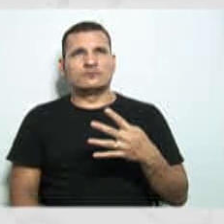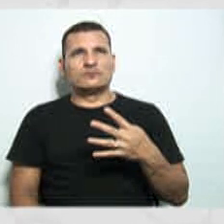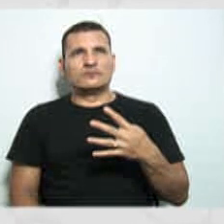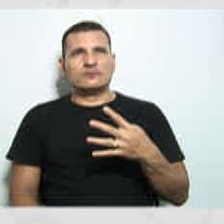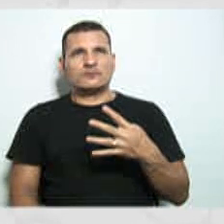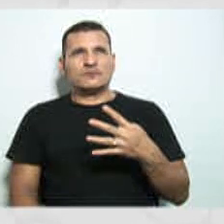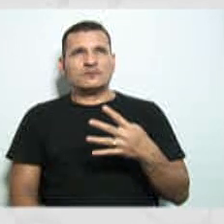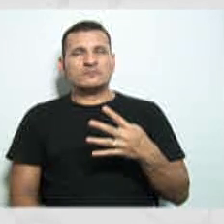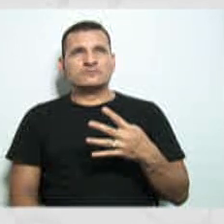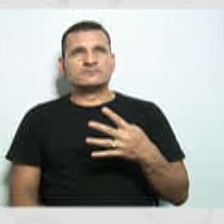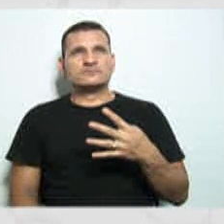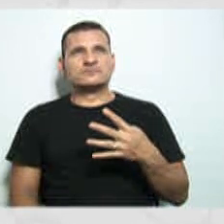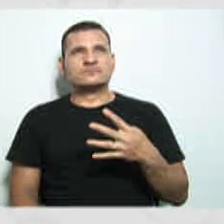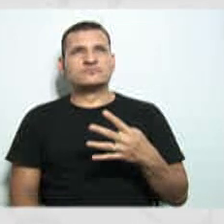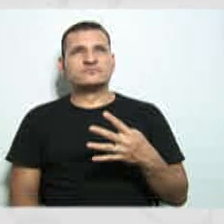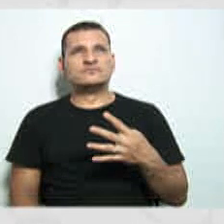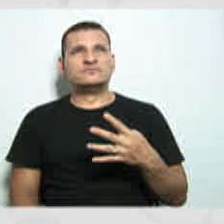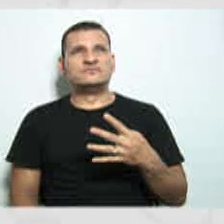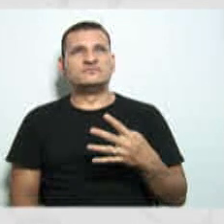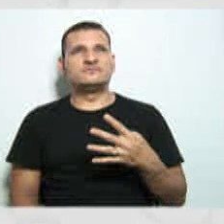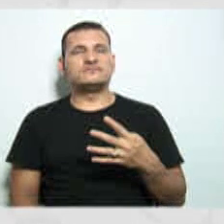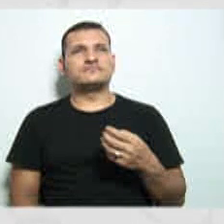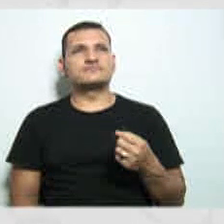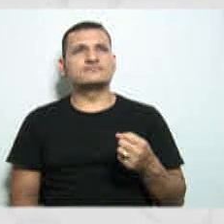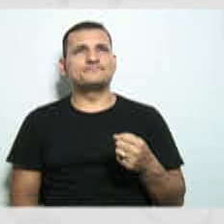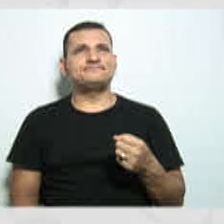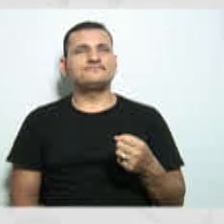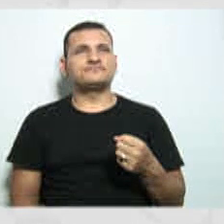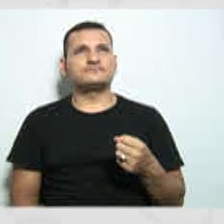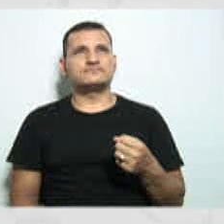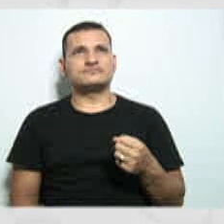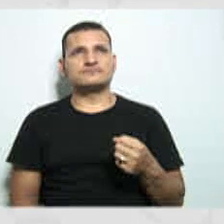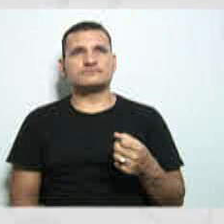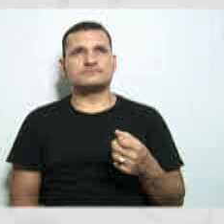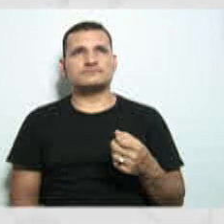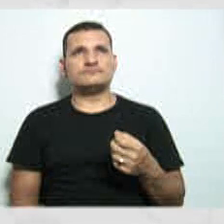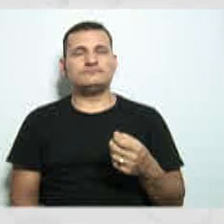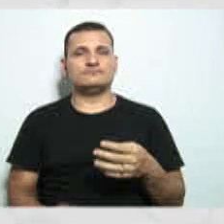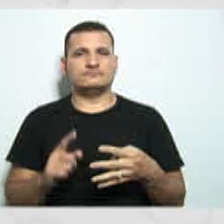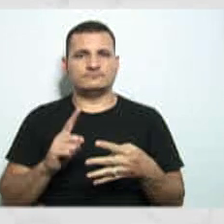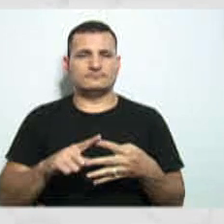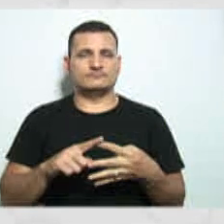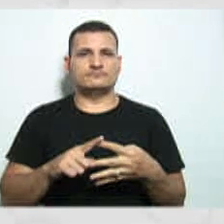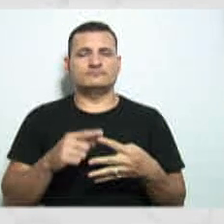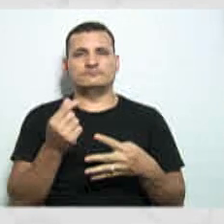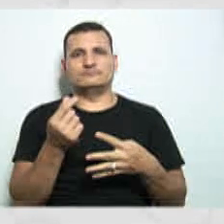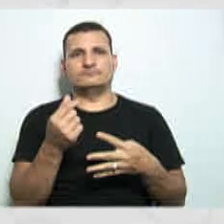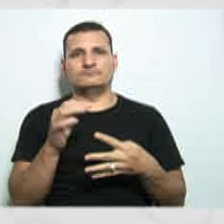deixa eu ver. Tá não, mas as perspectivas são financeira.